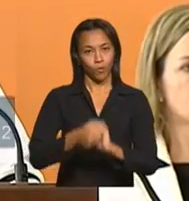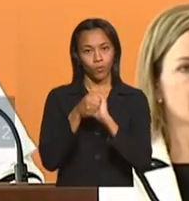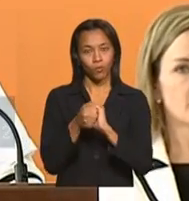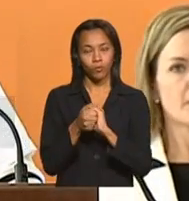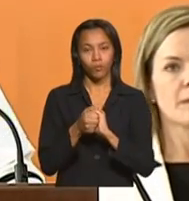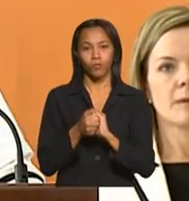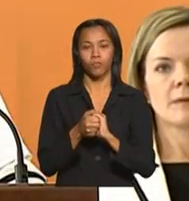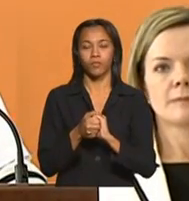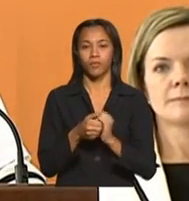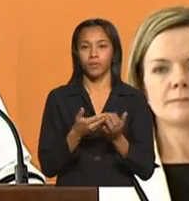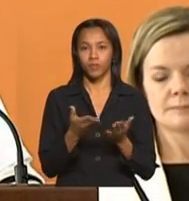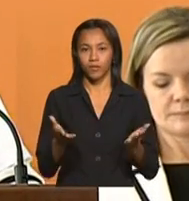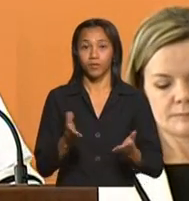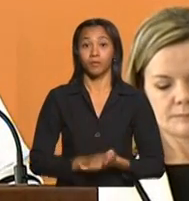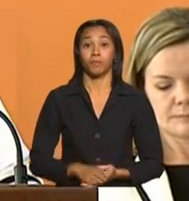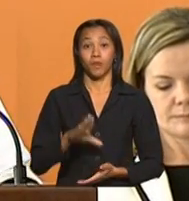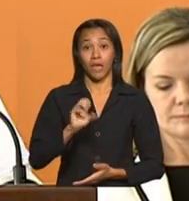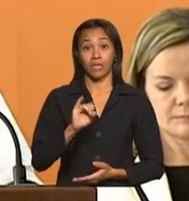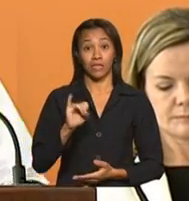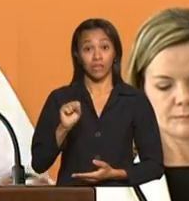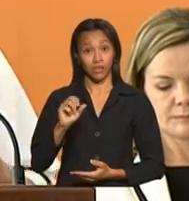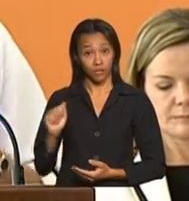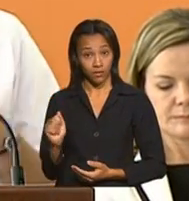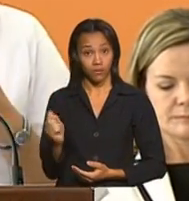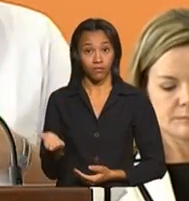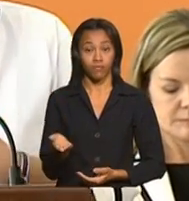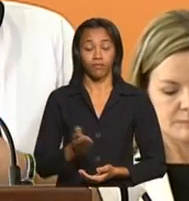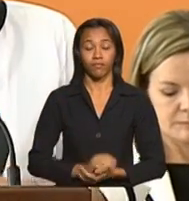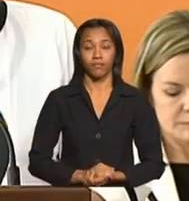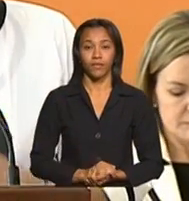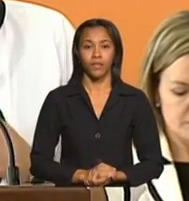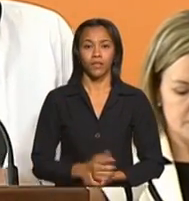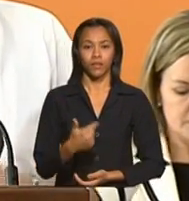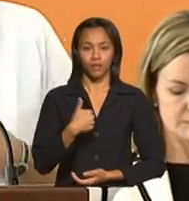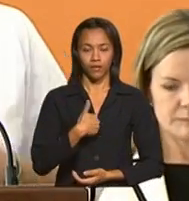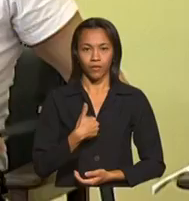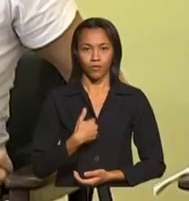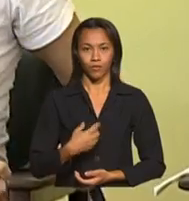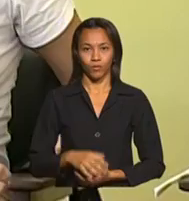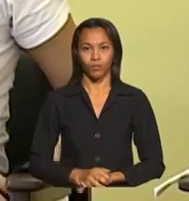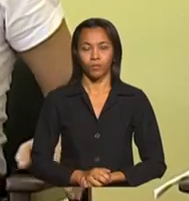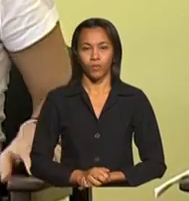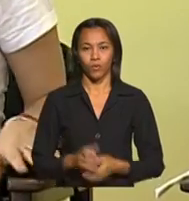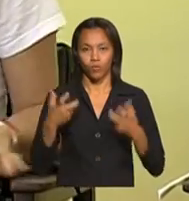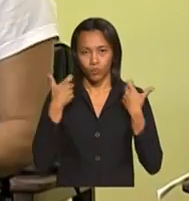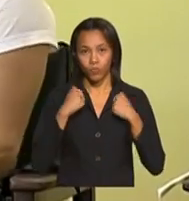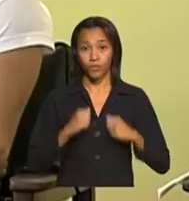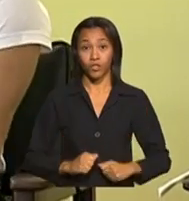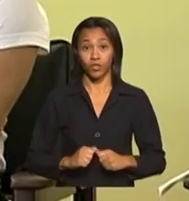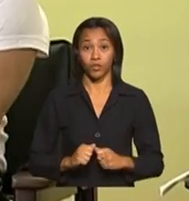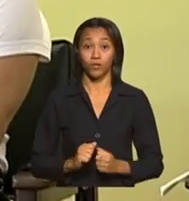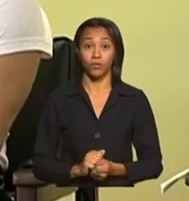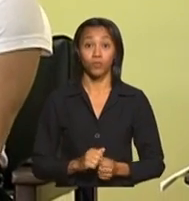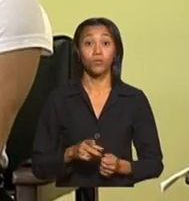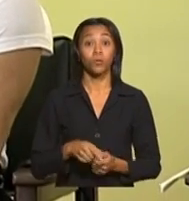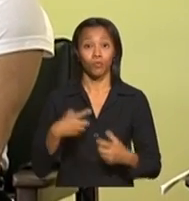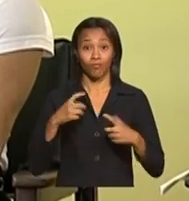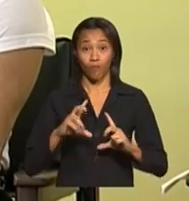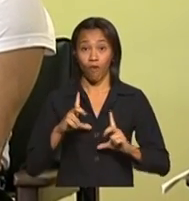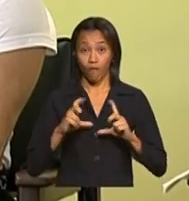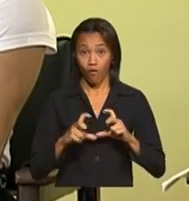cumprimentando a Cissa Guimarães. E eu estou aqui com a camiseta do